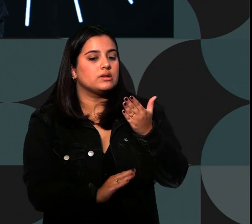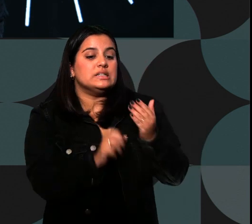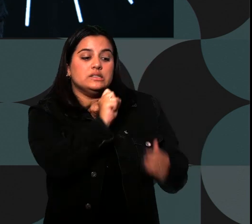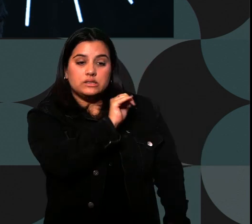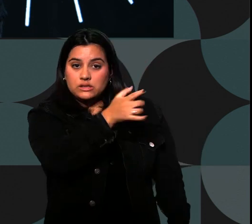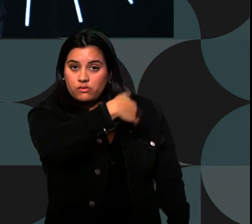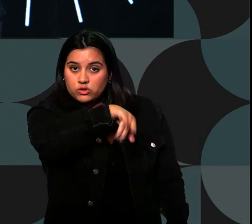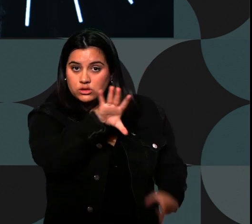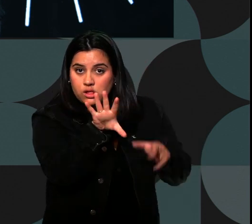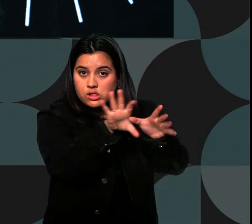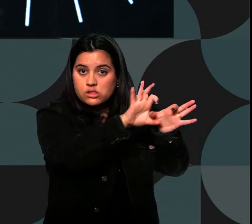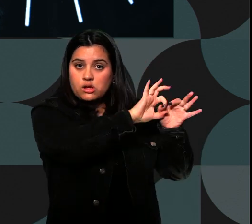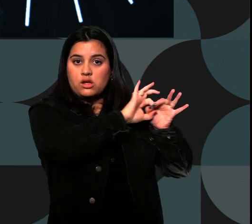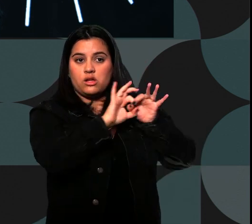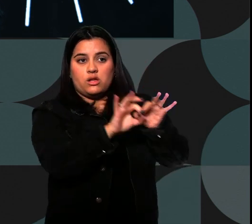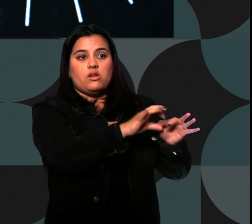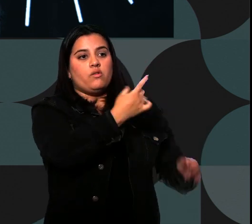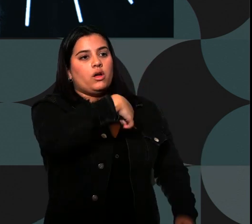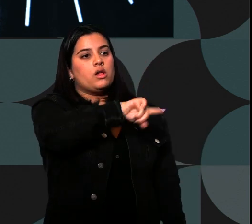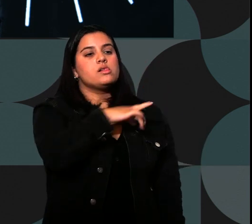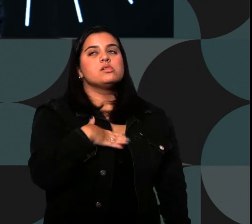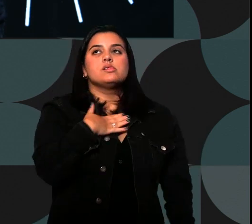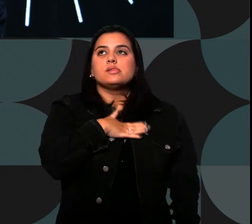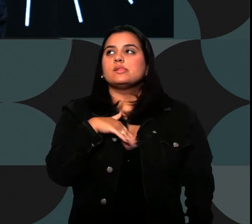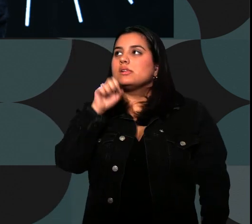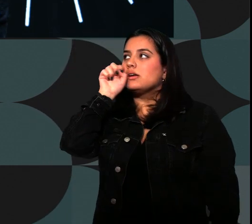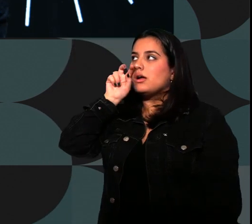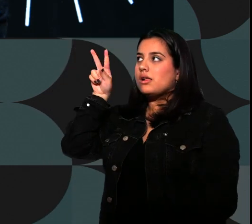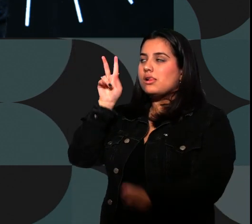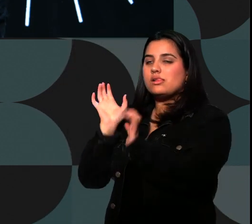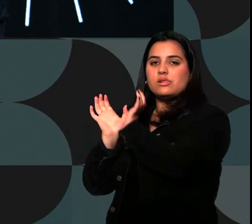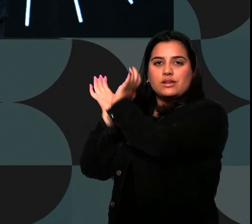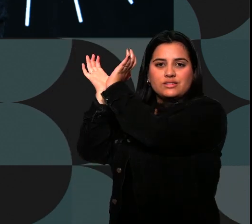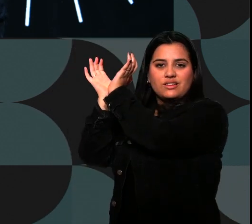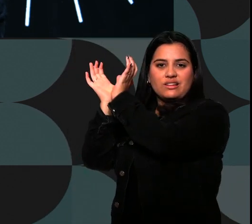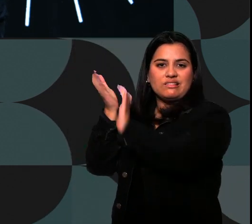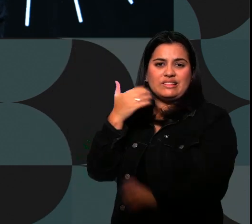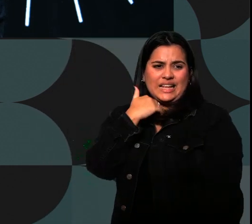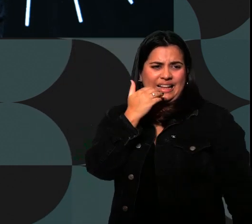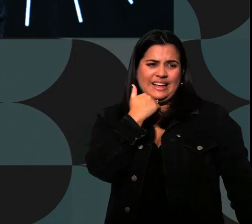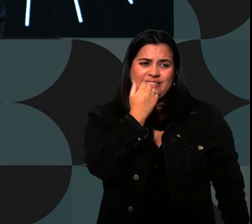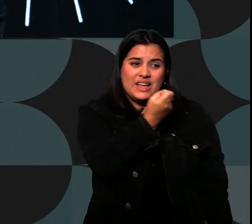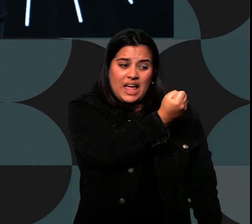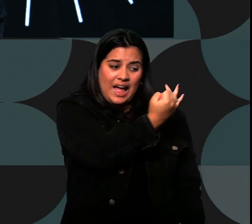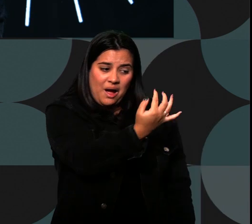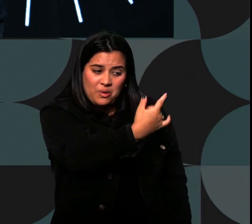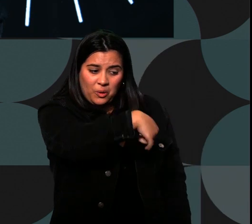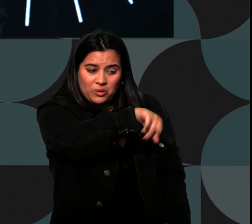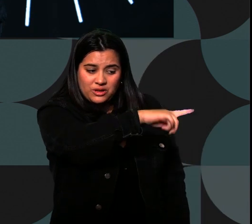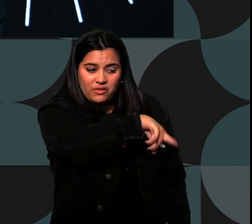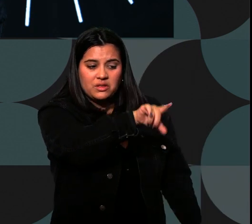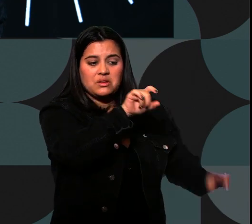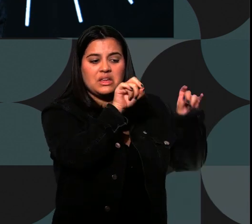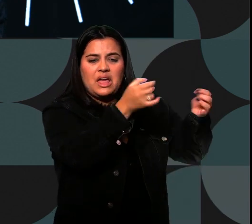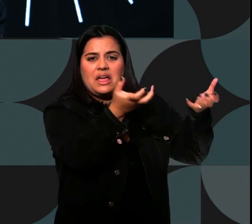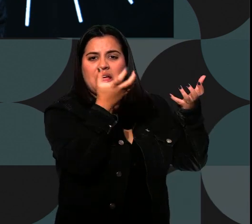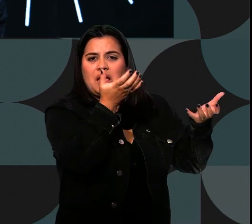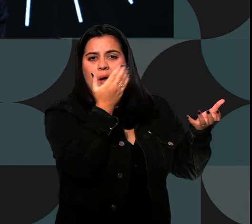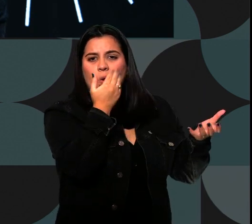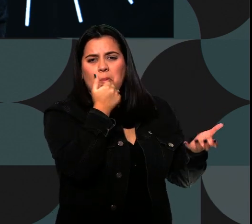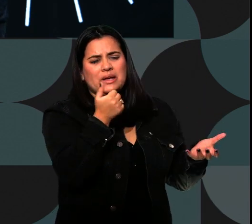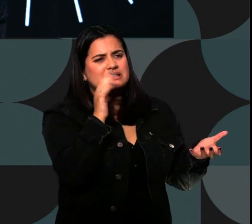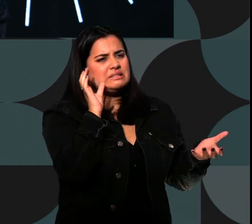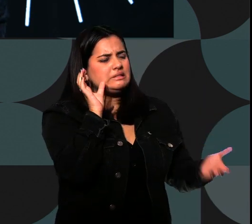reúnem, não estão interessados de fato na ceia do Senhor. Alguns de vocês se apressam em comer a própria